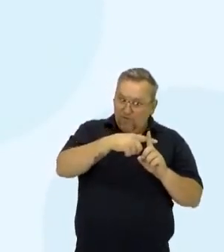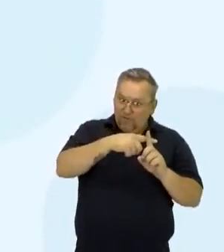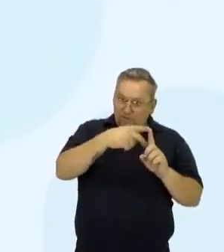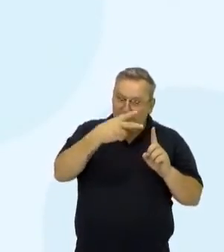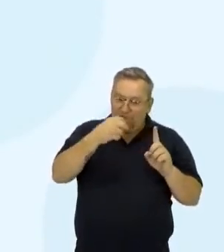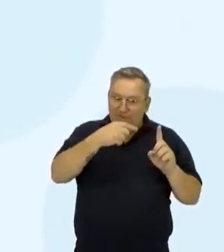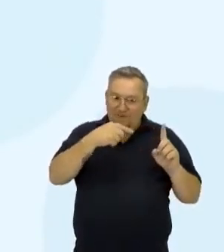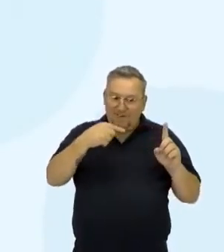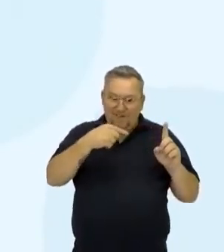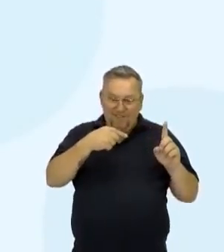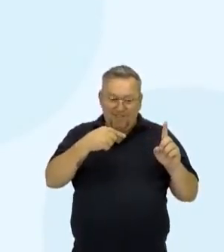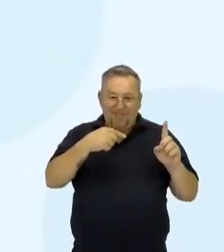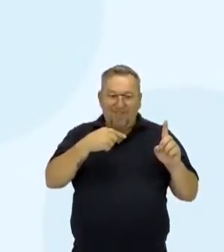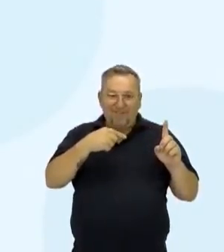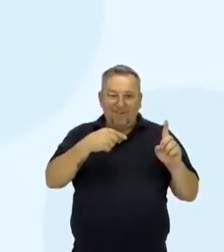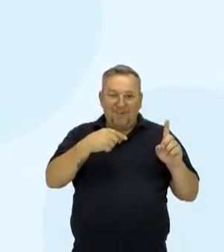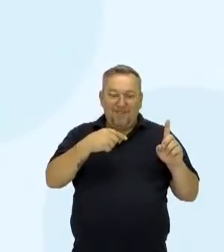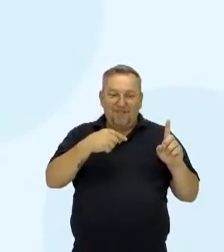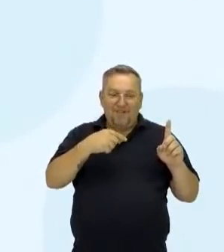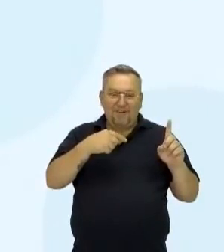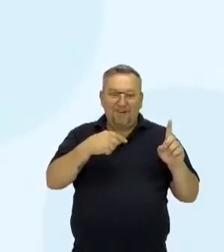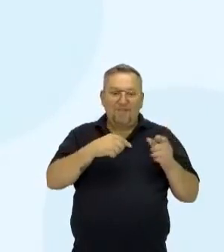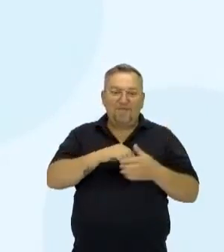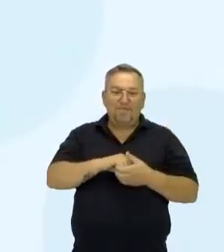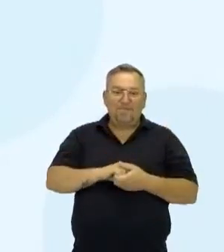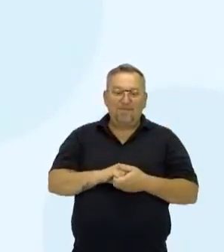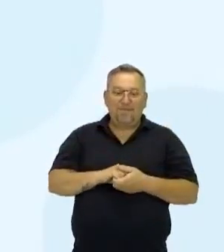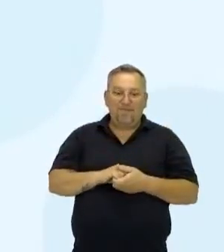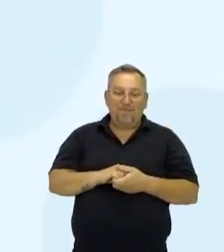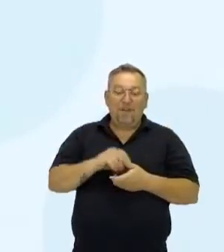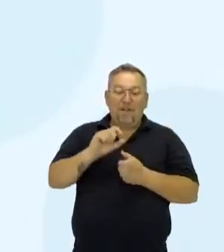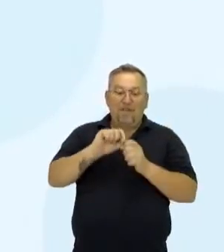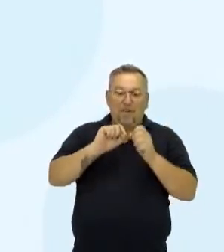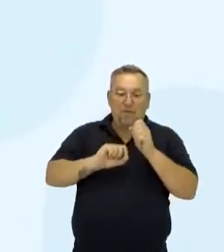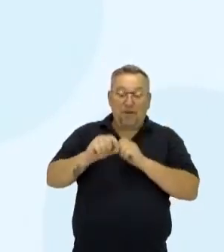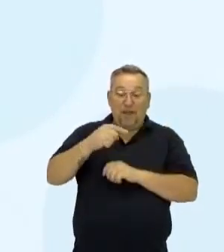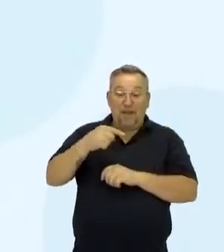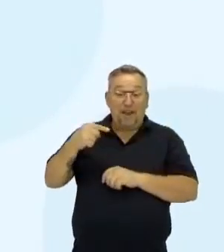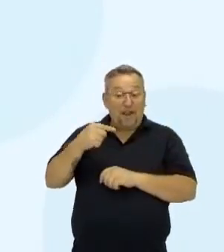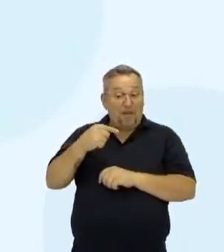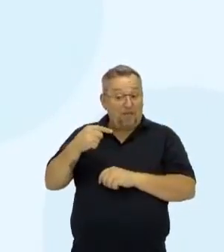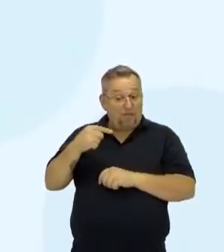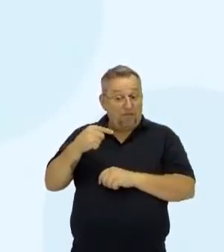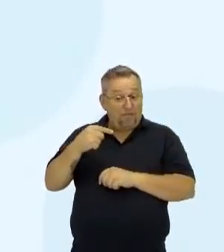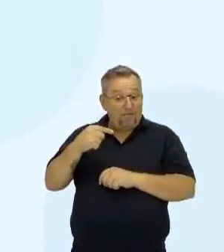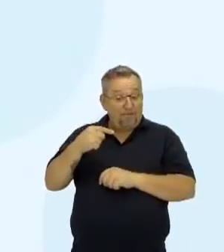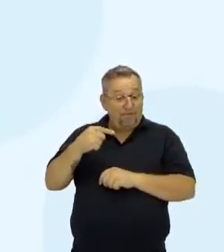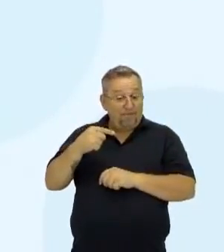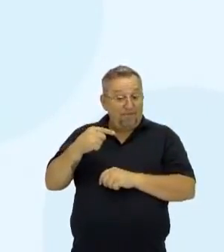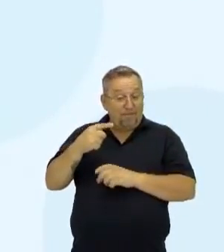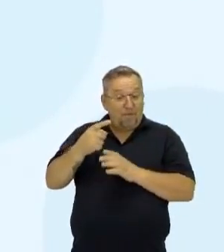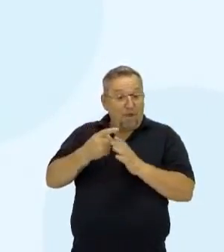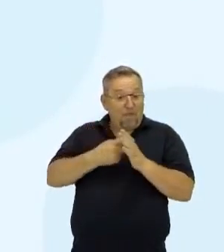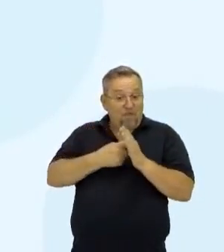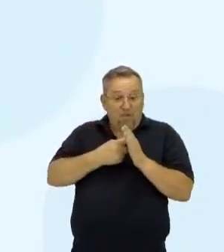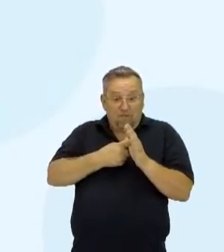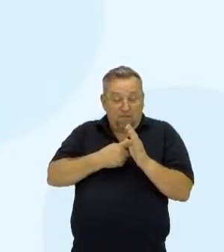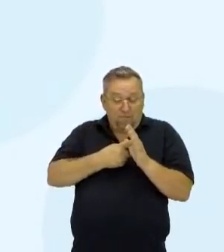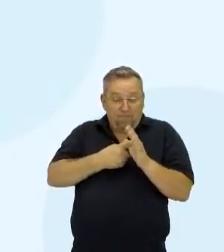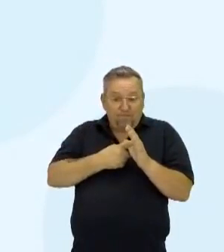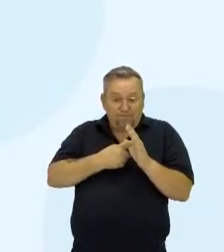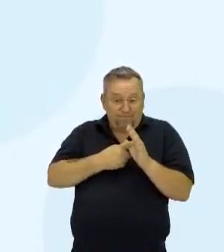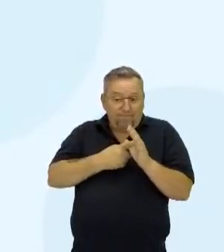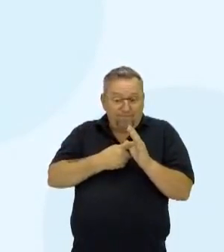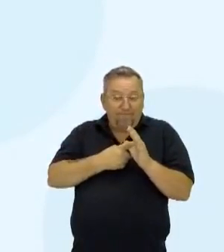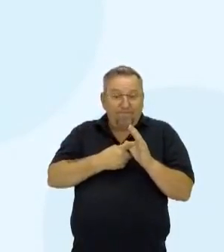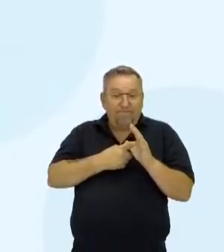20 é negativo. Então quando eu faço ali a regrinha de sinal, eu vou ter menos 100, é uma dívida, é 100 negativo,